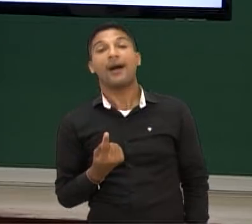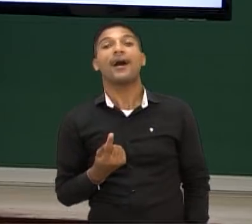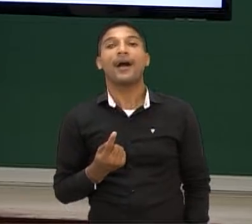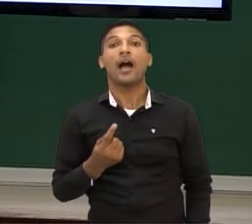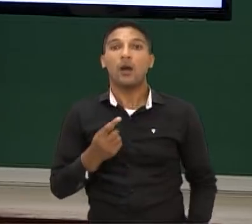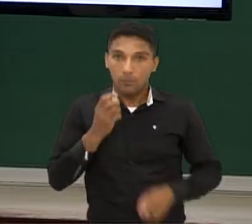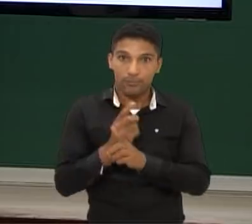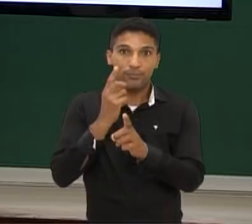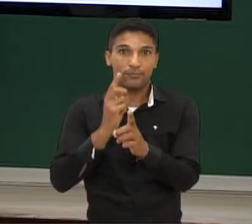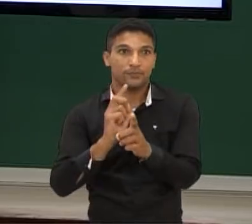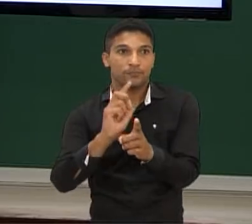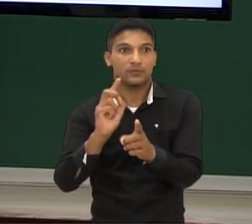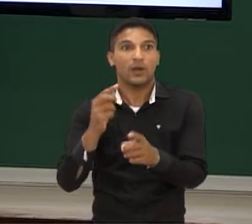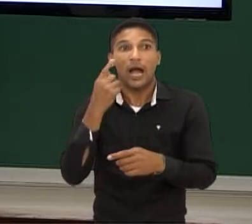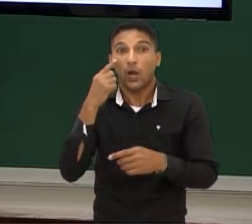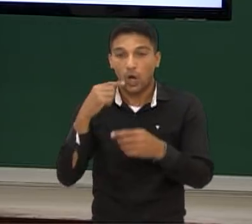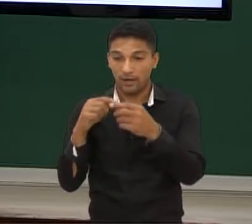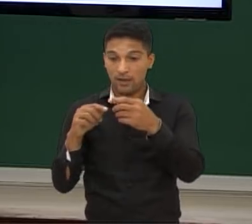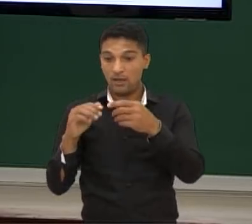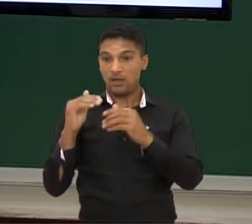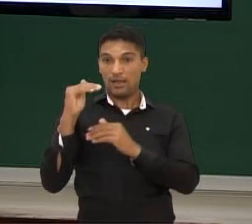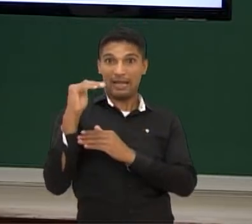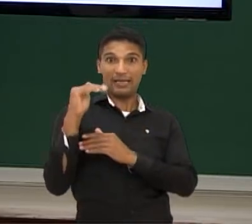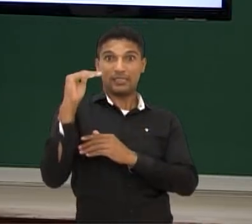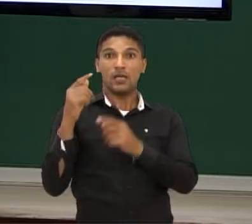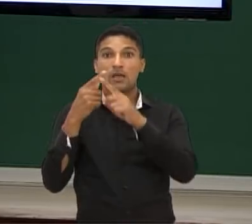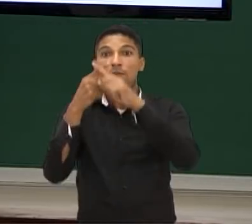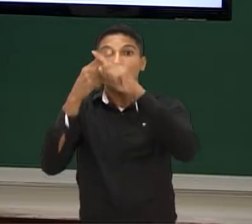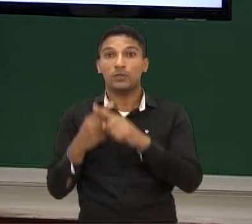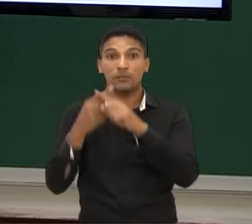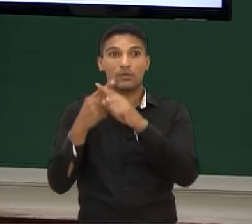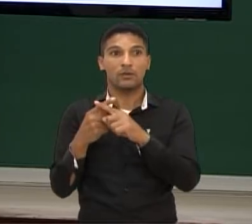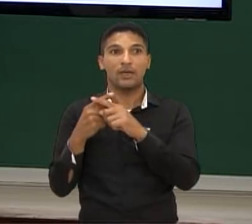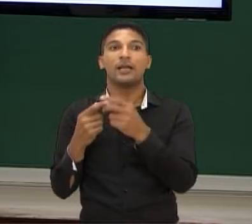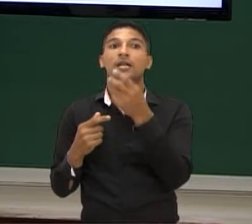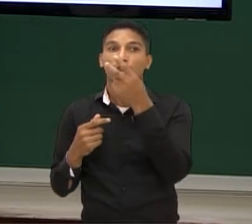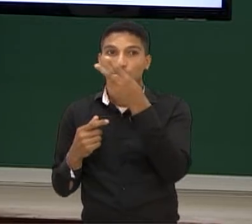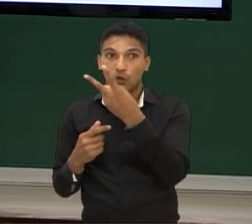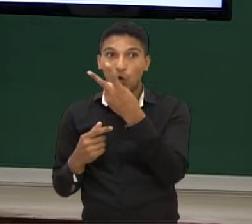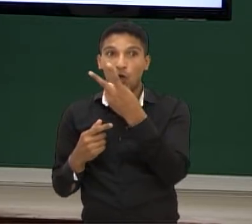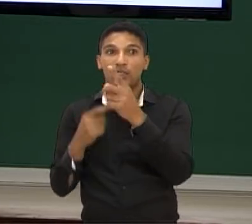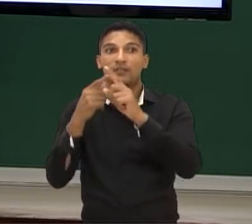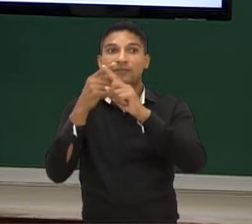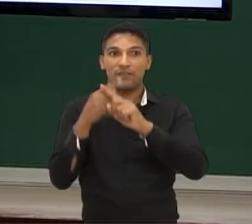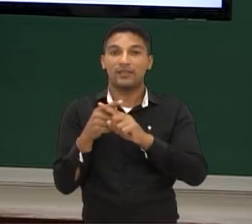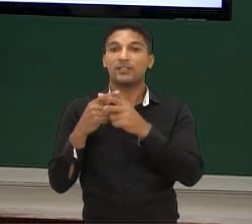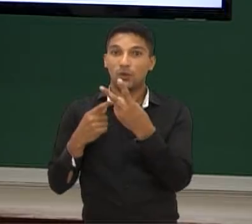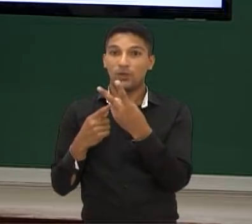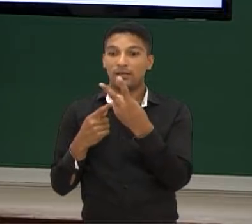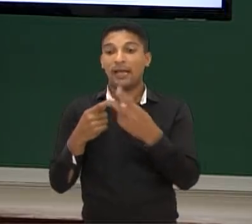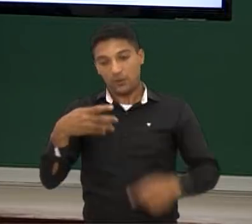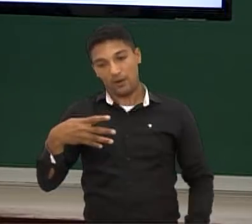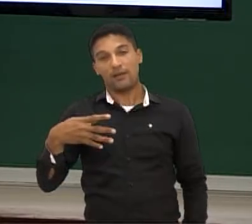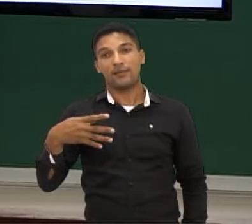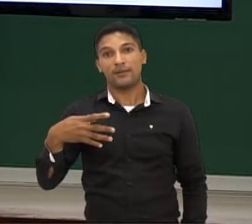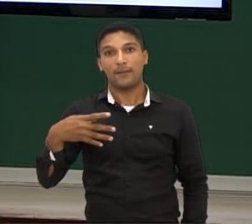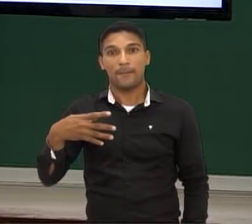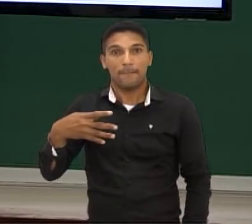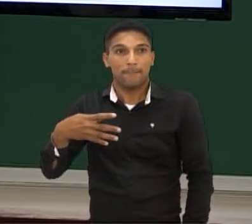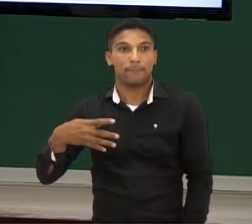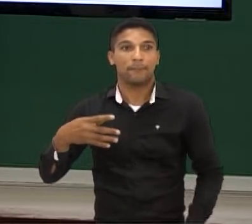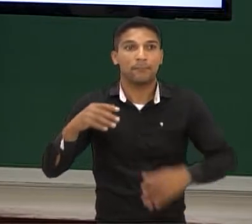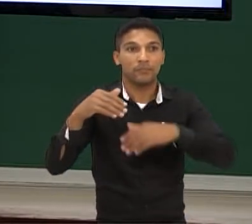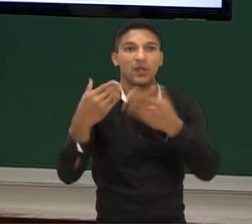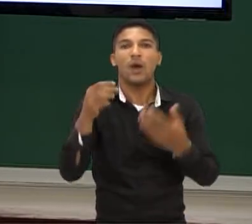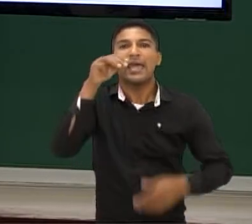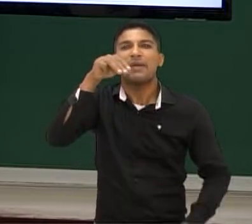os nossos fatores? O 2 que eu dividi a primeira vez e o 2 que eu dividi a segunda vez. 2 vezes 2, 4. Então, quem